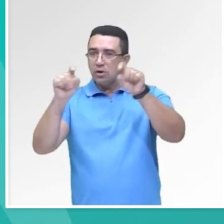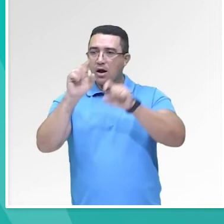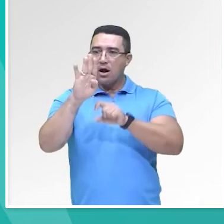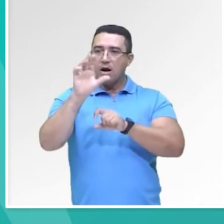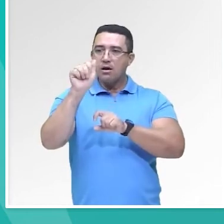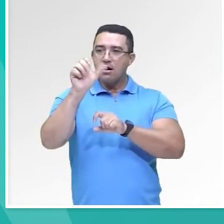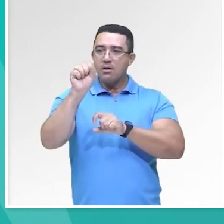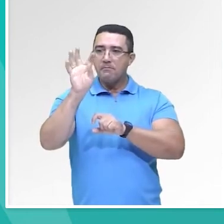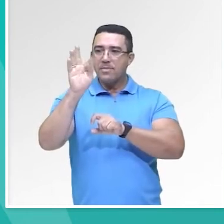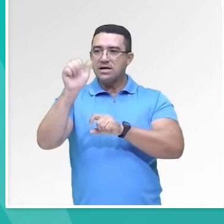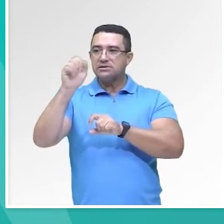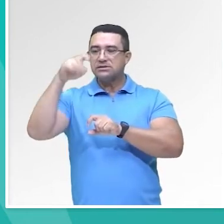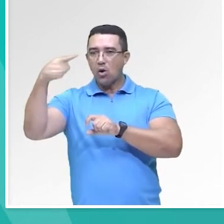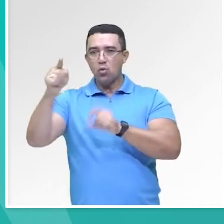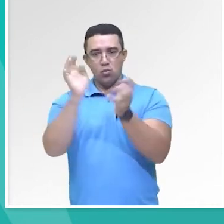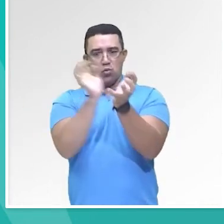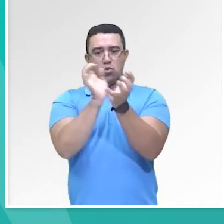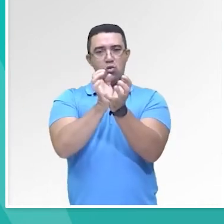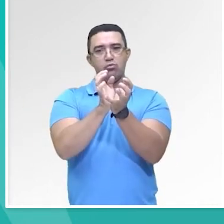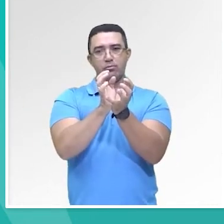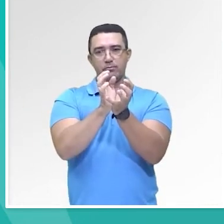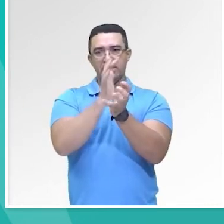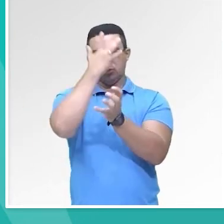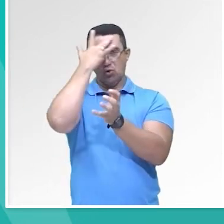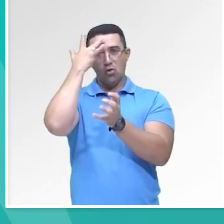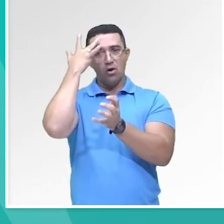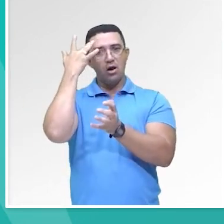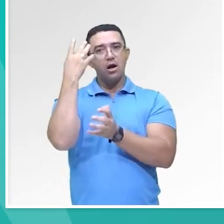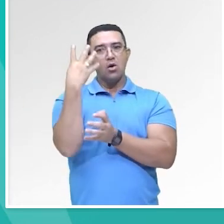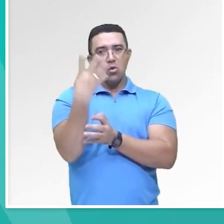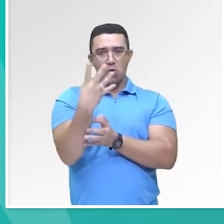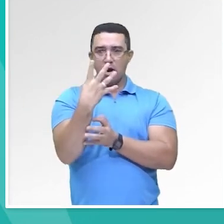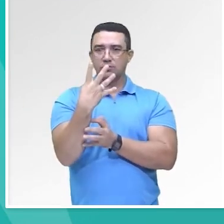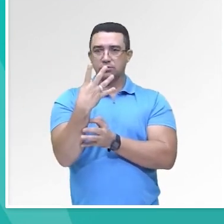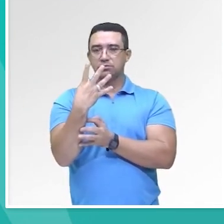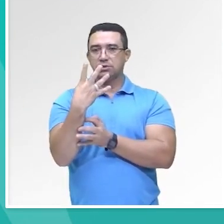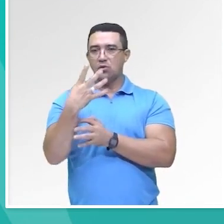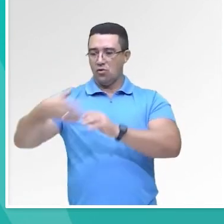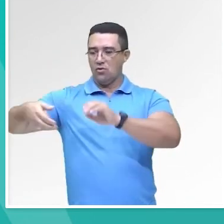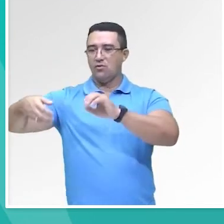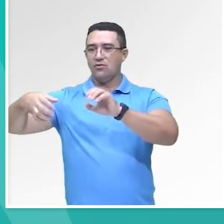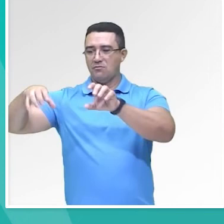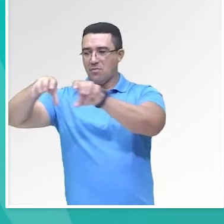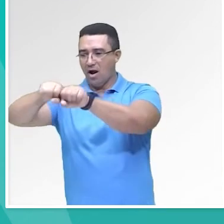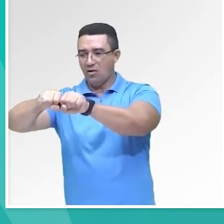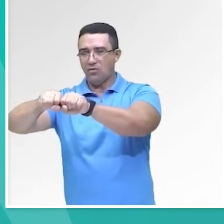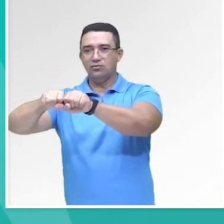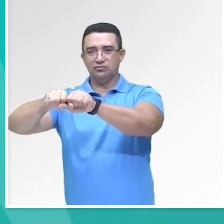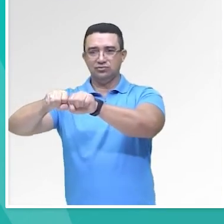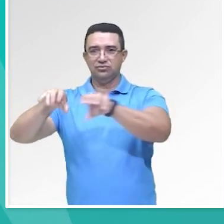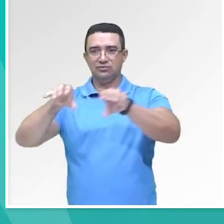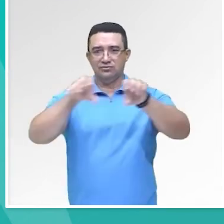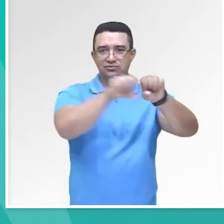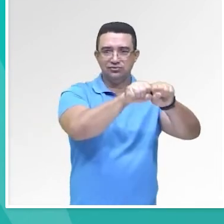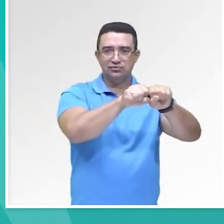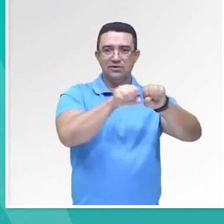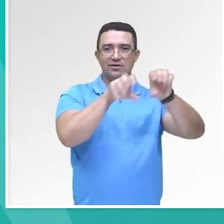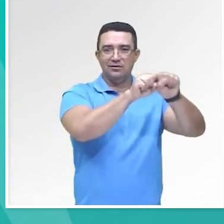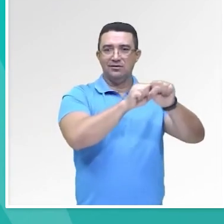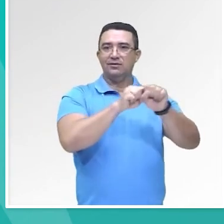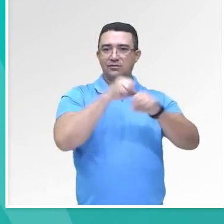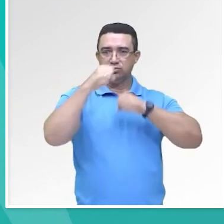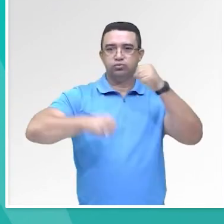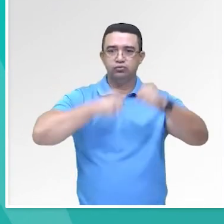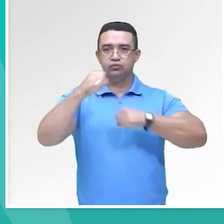levado por toda a prova, ou seja, passar de mão em mão, ou seja, dos 4 atletas. E como eu falei para vocês, pode